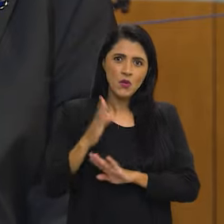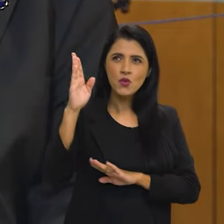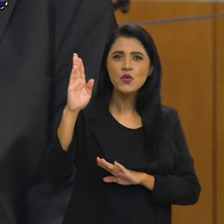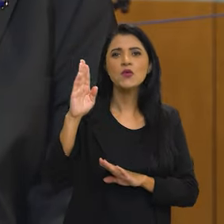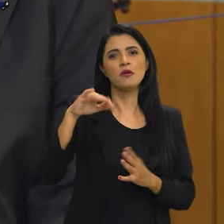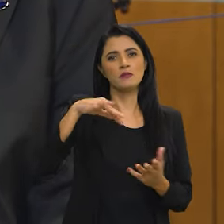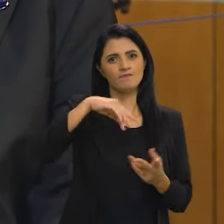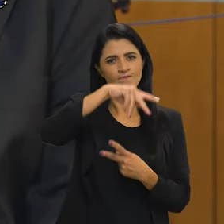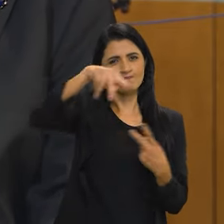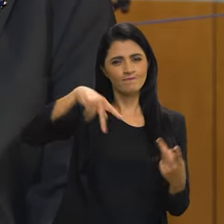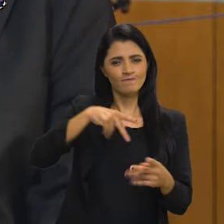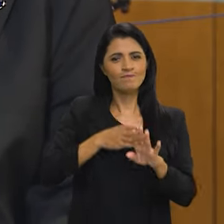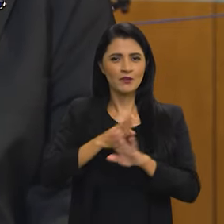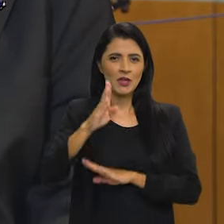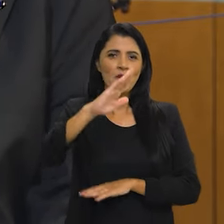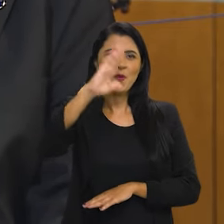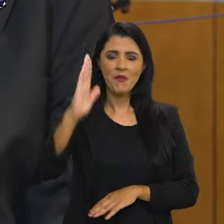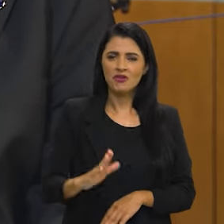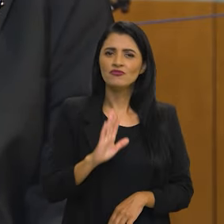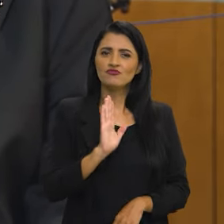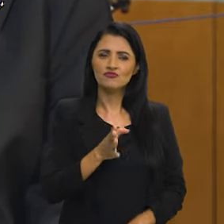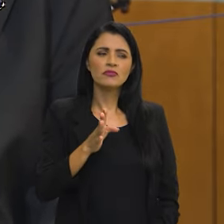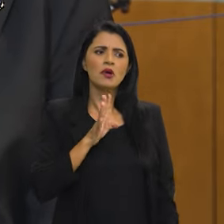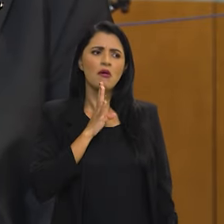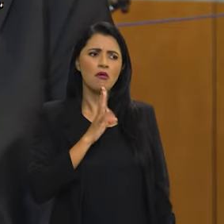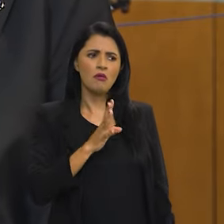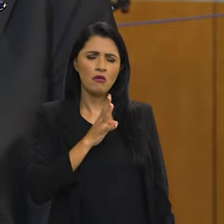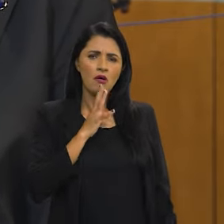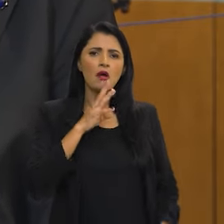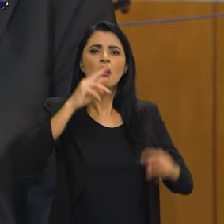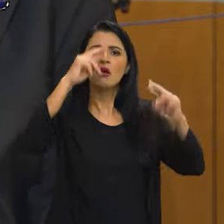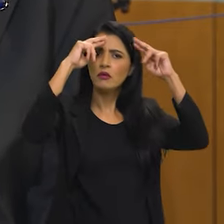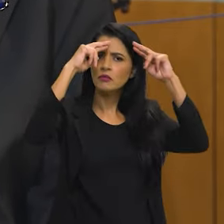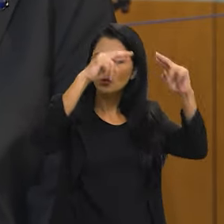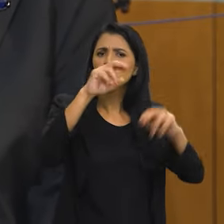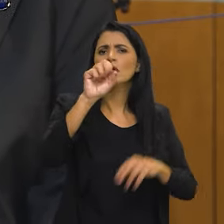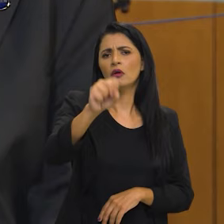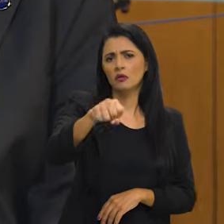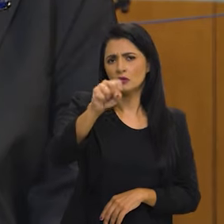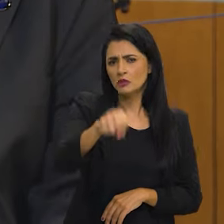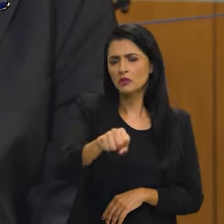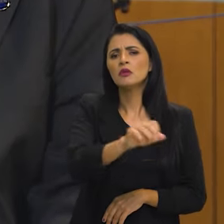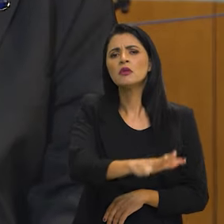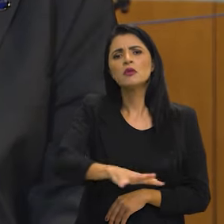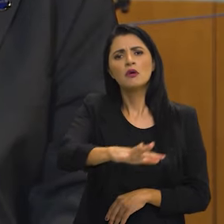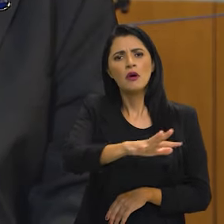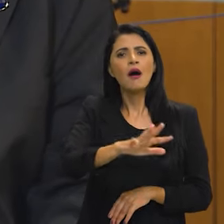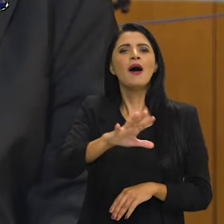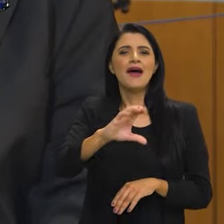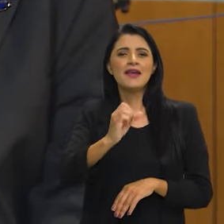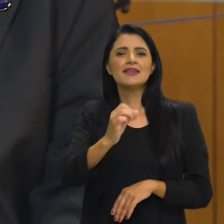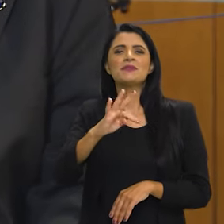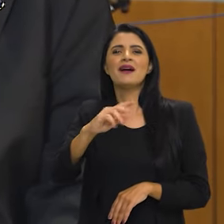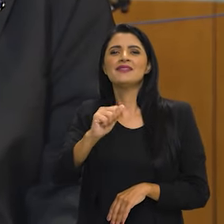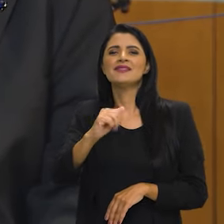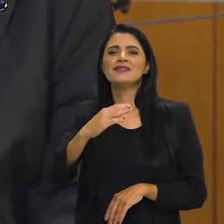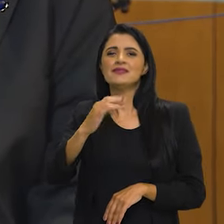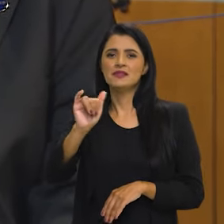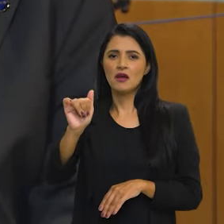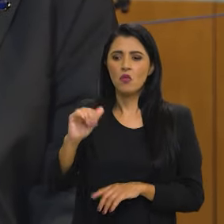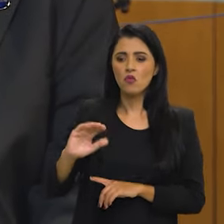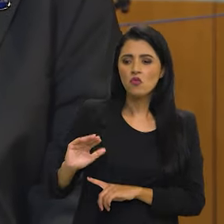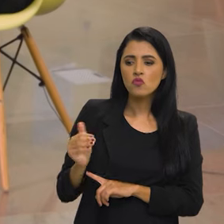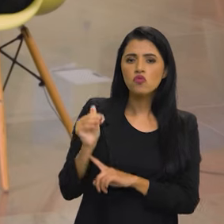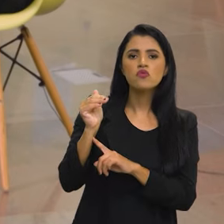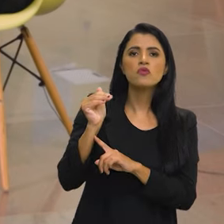profundo, mas o Brasil é extremamente conhecido e respeitado nos círculos espaciais, nos círculos da